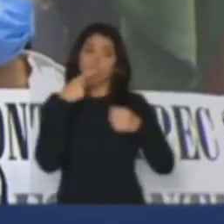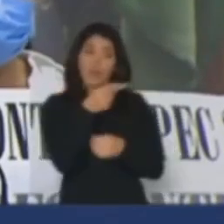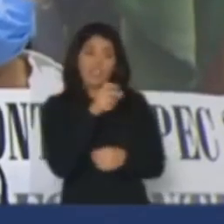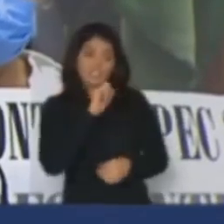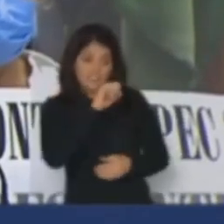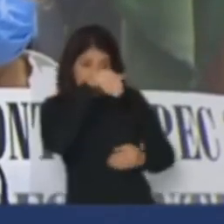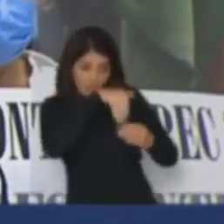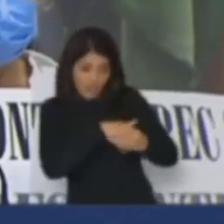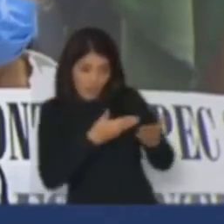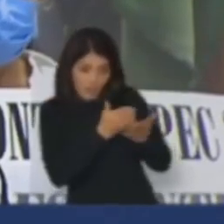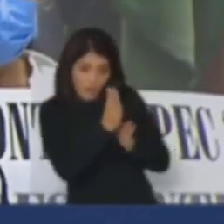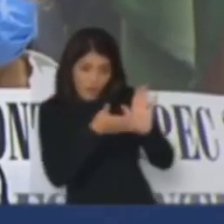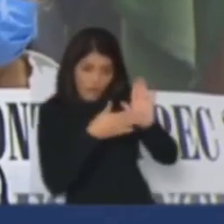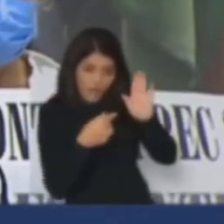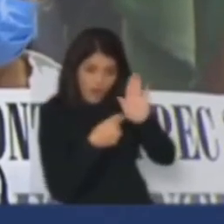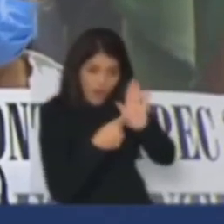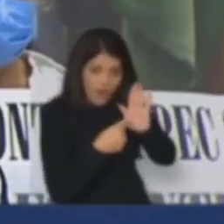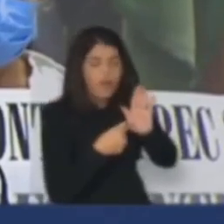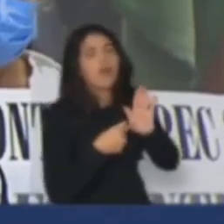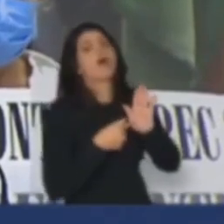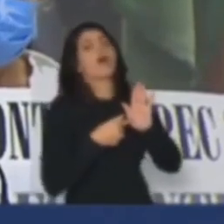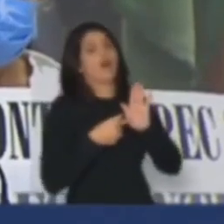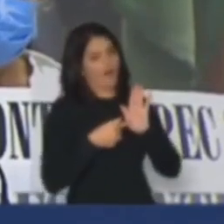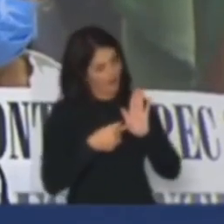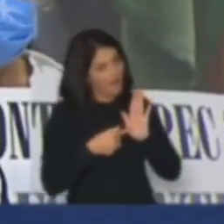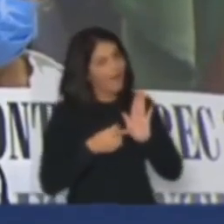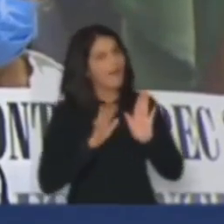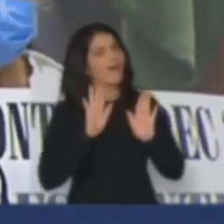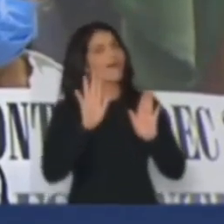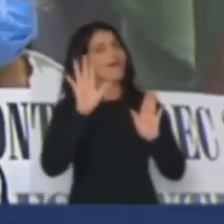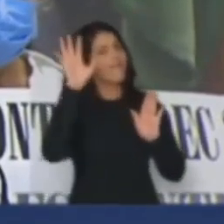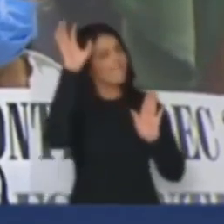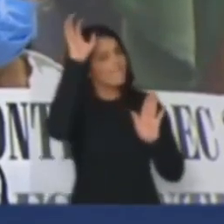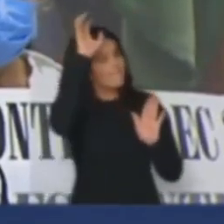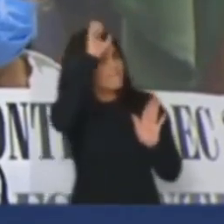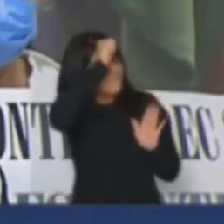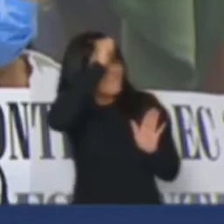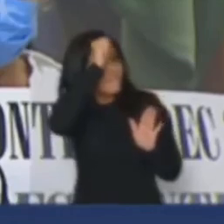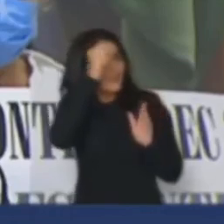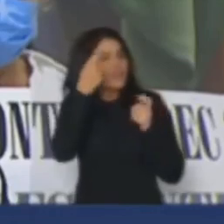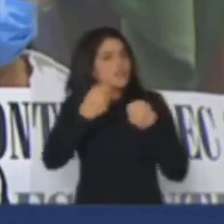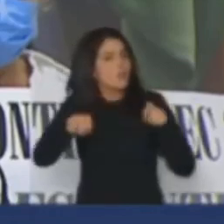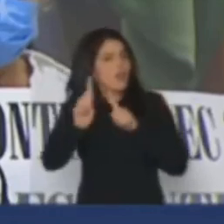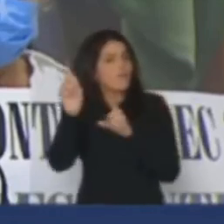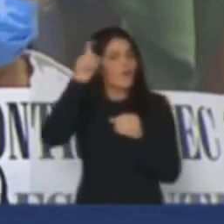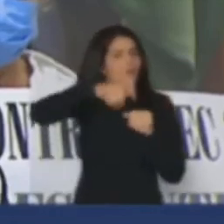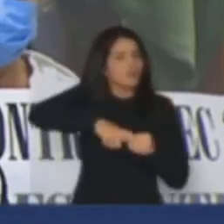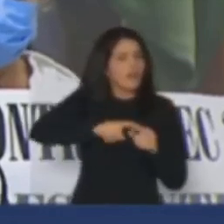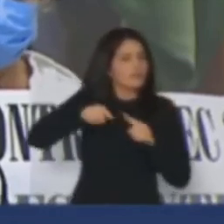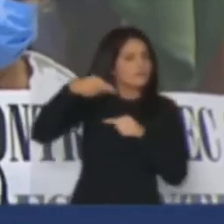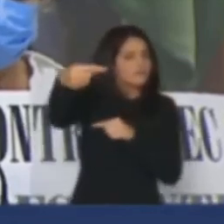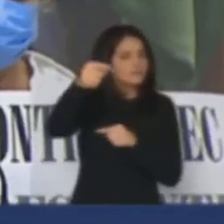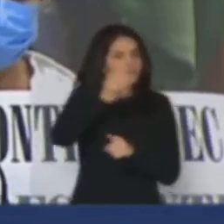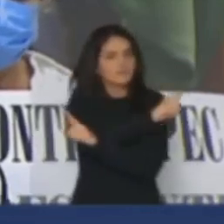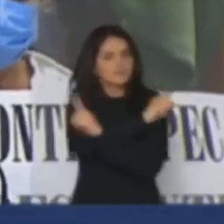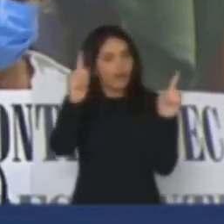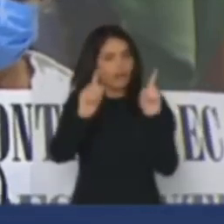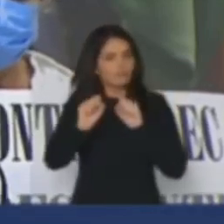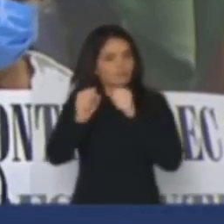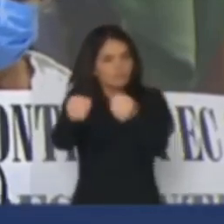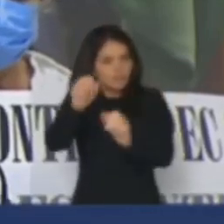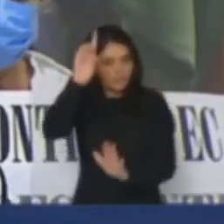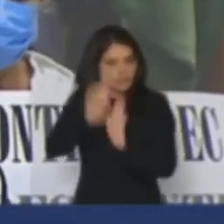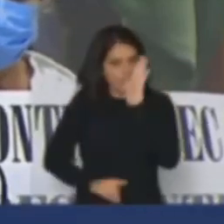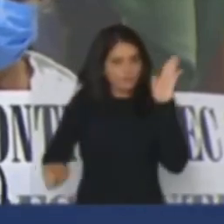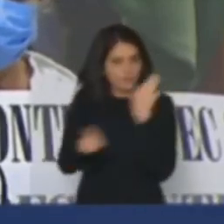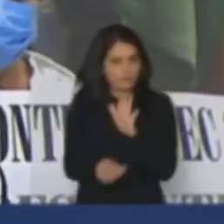favor dessa deforma administrativa, dessa PEC 32, não merece voltar para cá do ponto de vista da defesa dos direitos